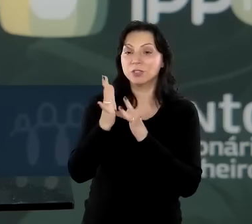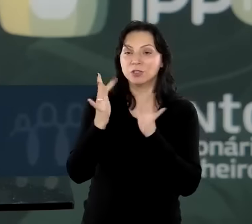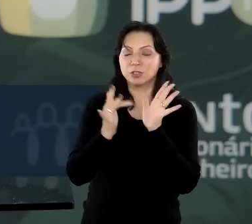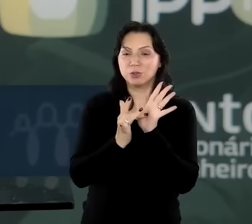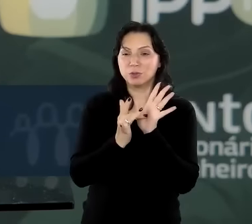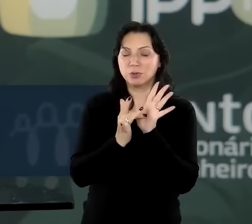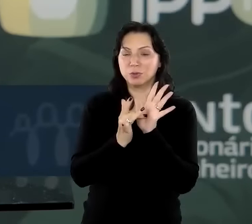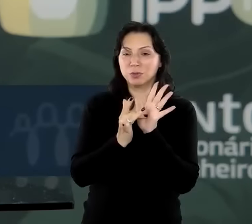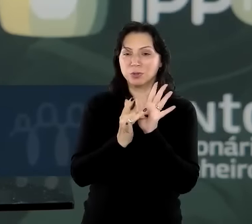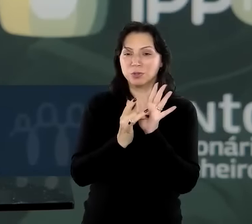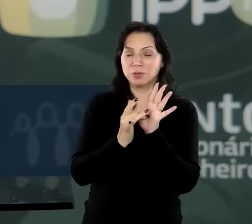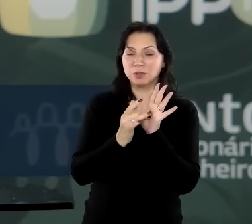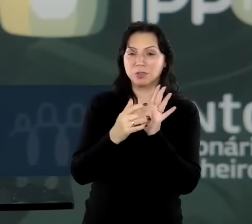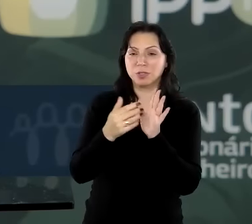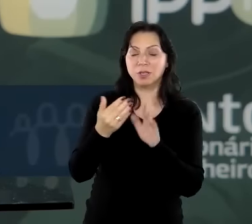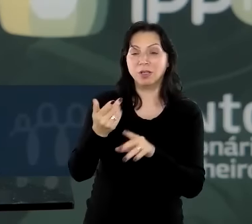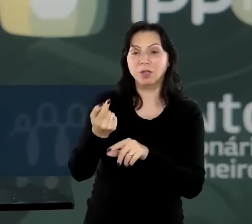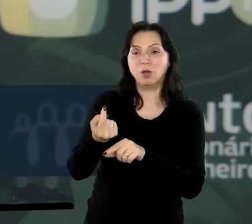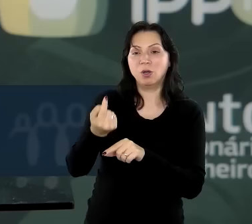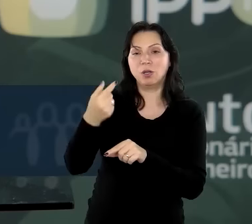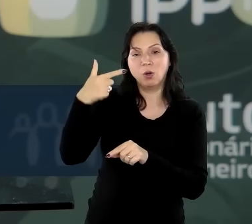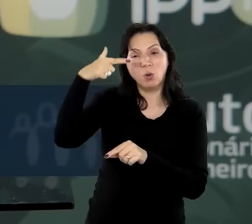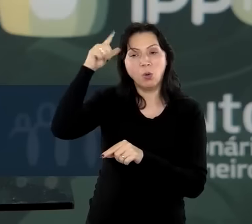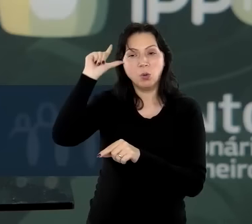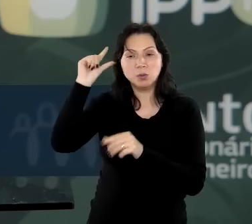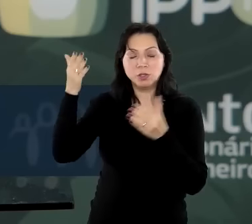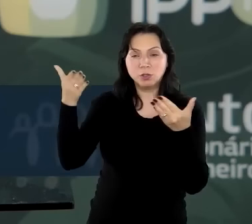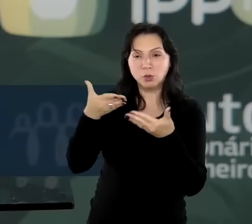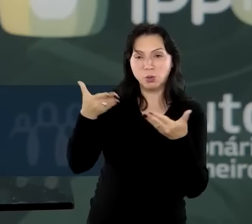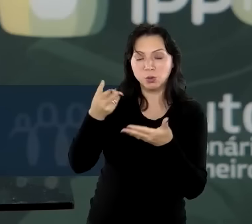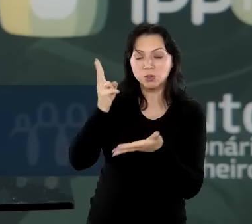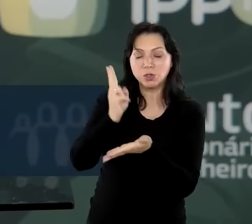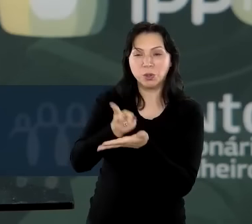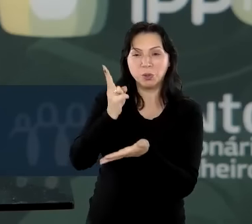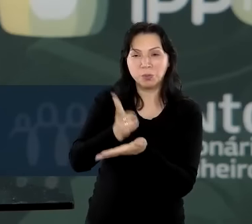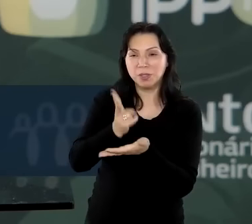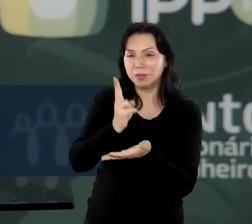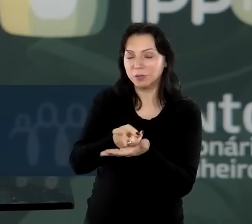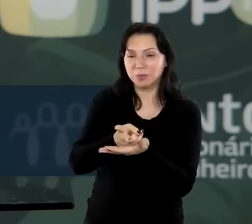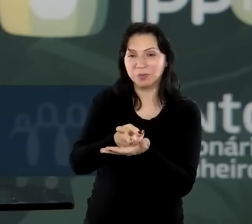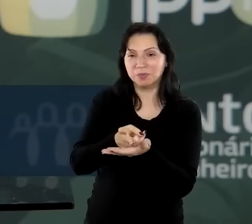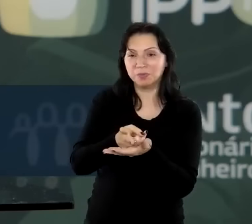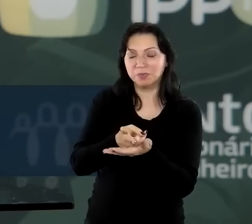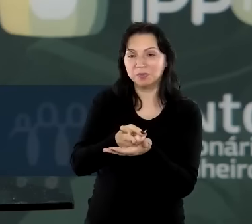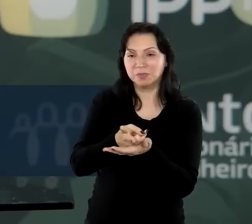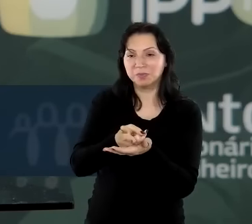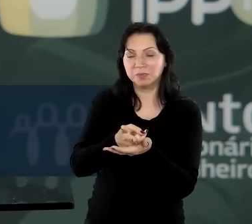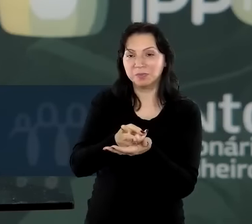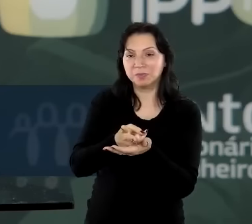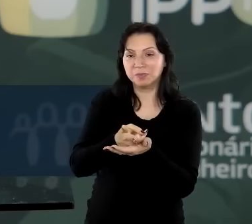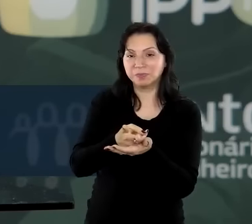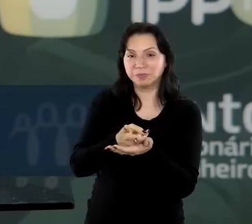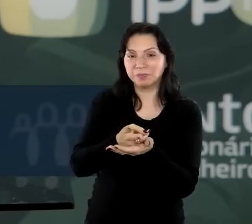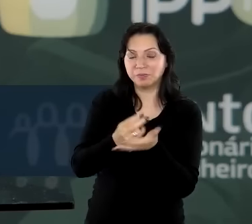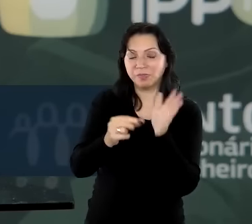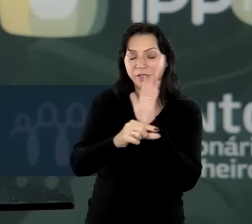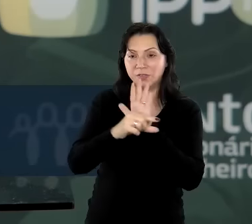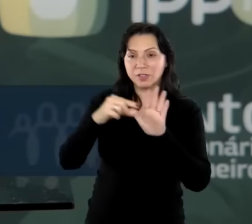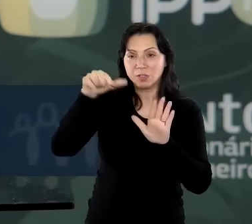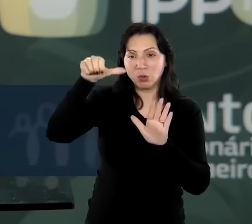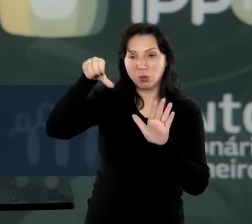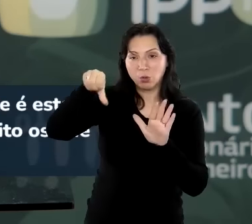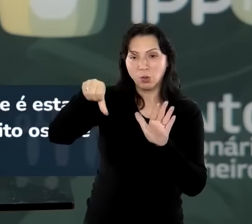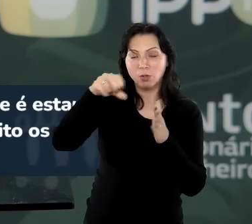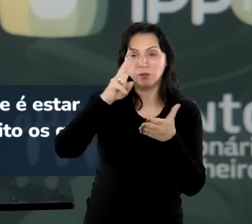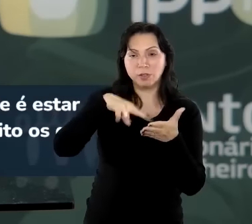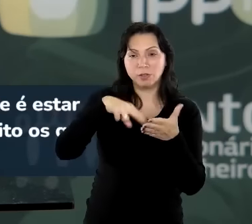Cristo, ontem e hoje, é o mesmo, e o será para sempre. Agora eu preciso que você leia comigo o verso 9,